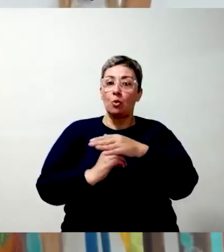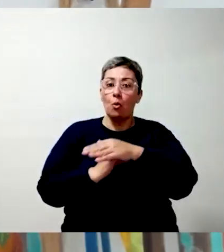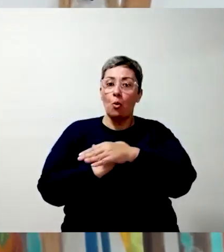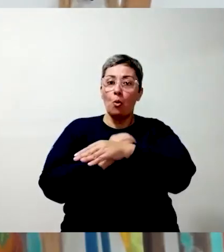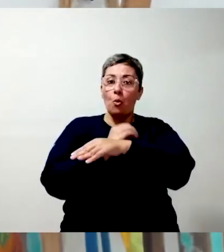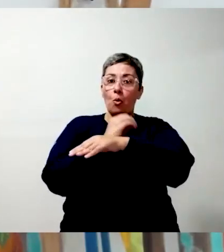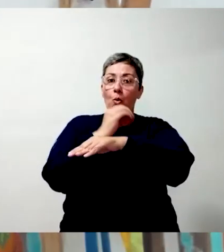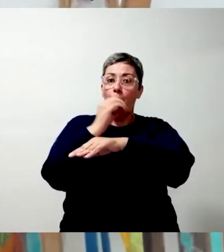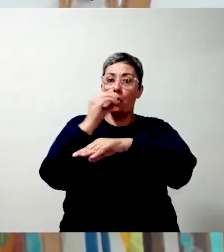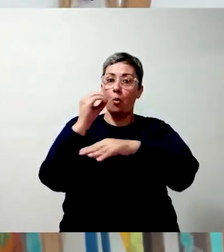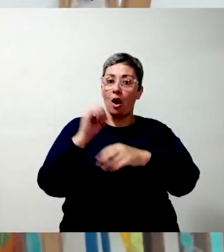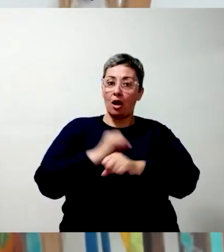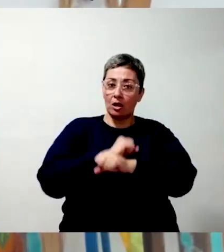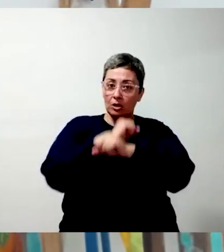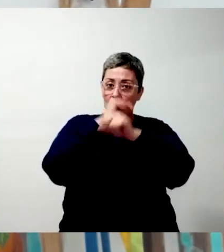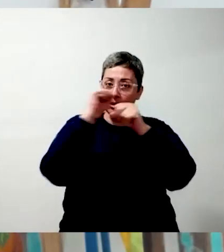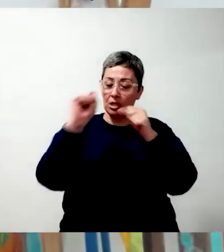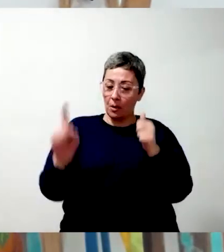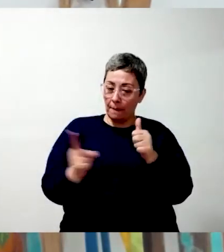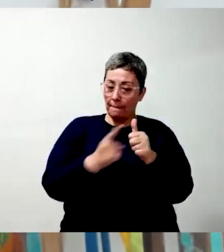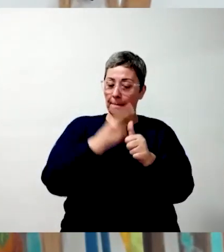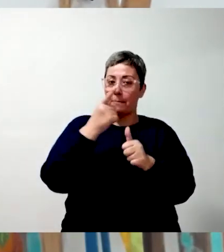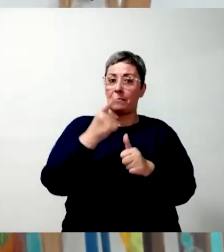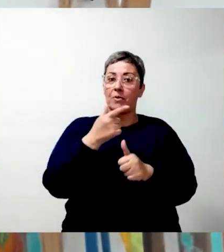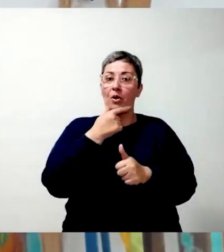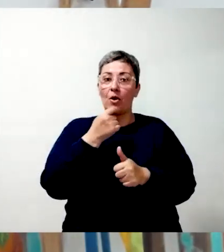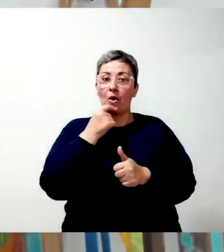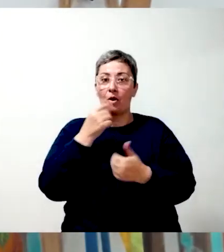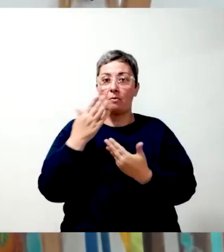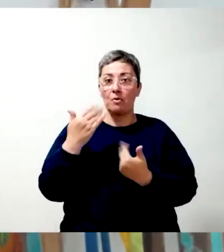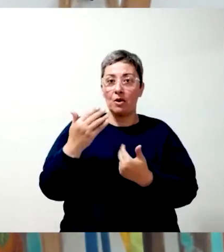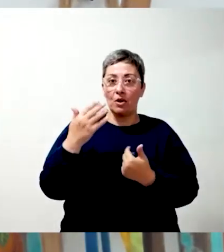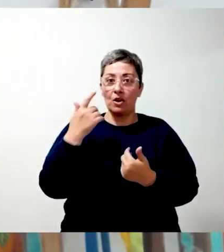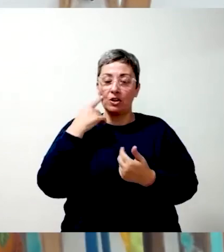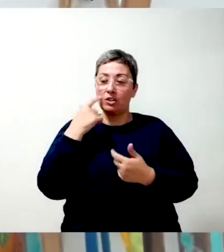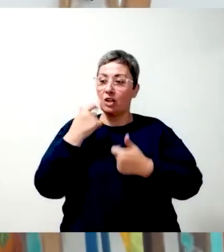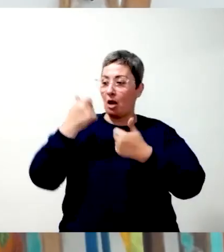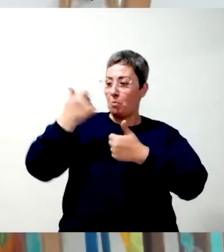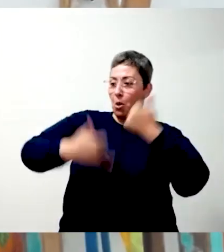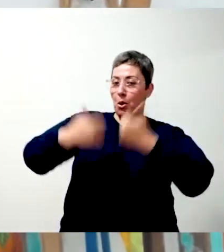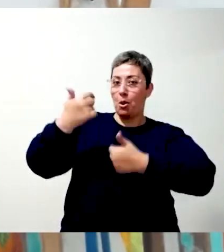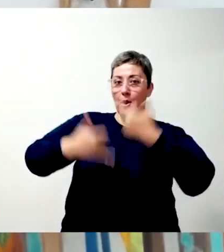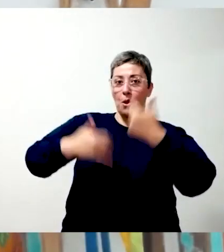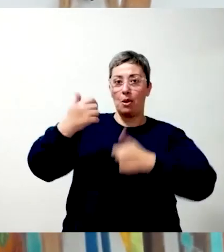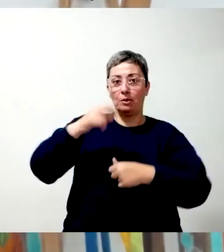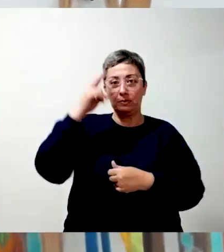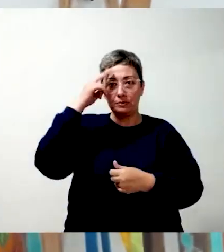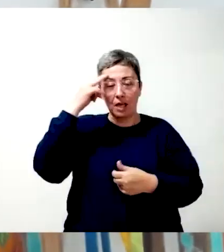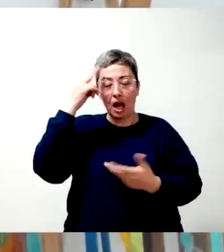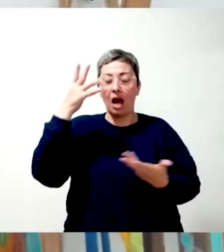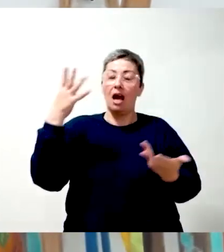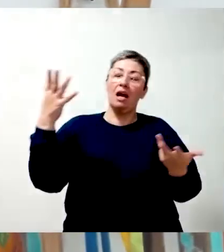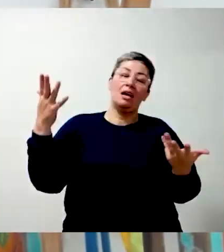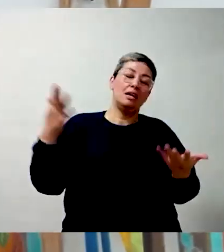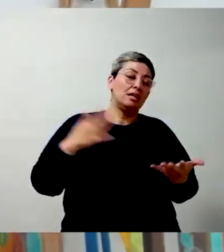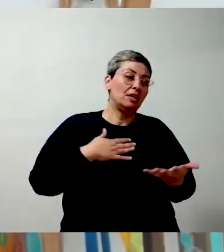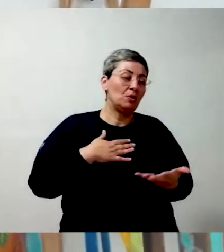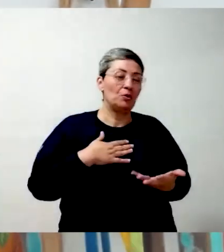dia amanheceu, o primeiro jovem logo foi contando o seu sonho.